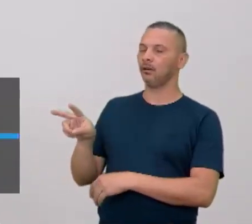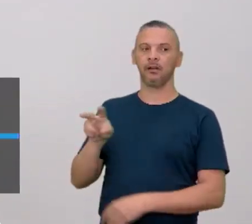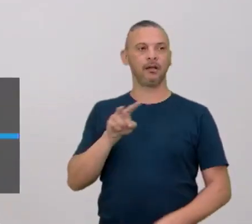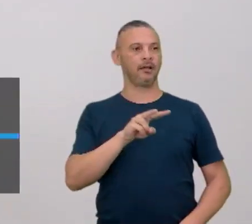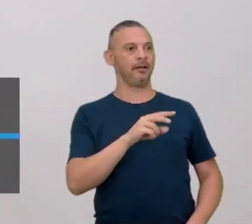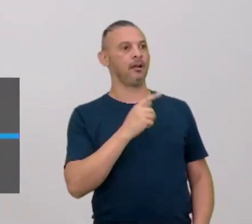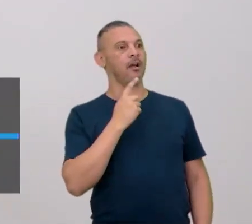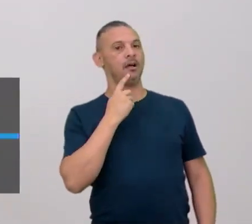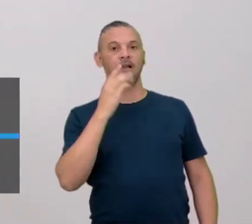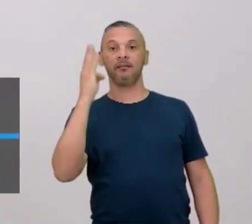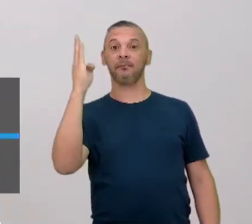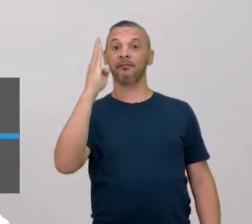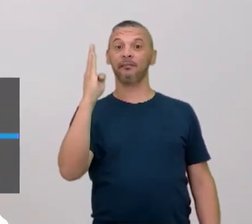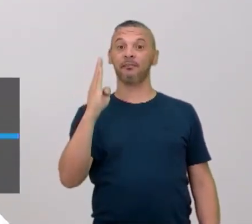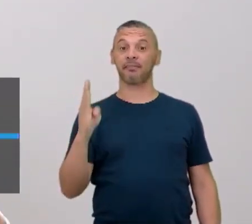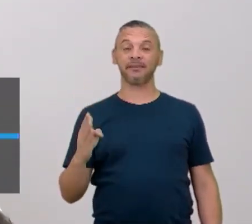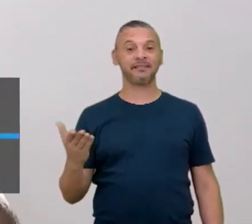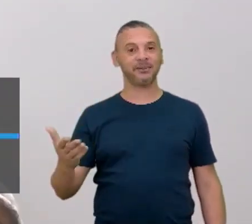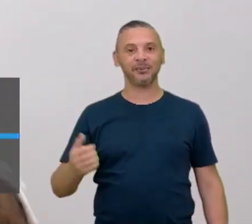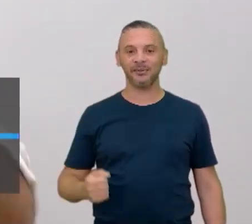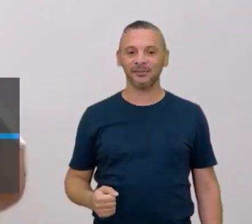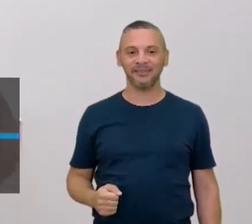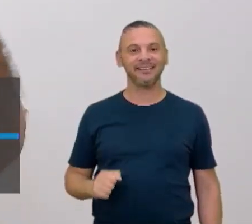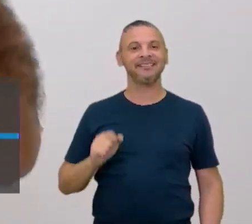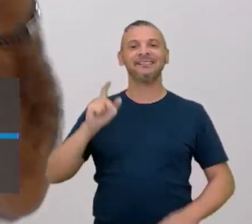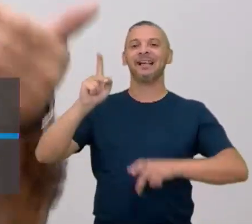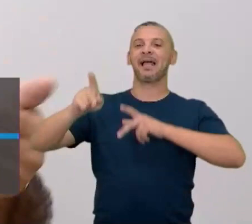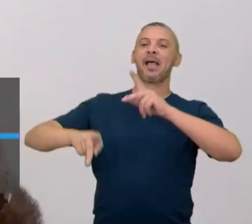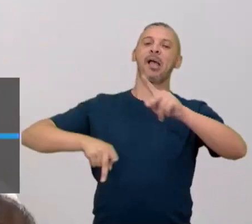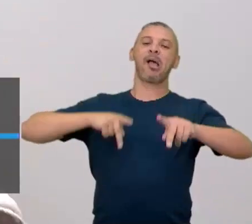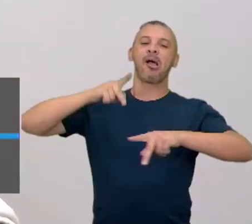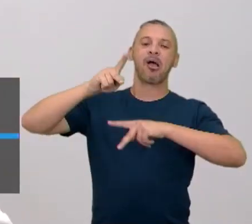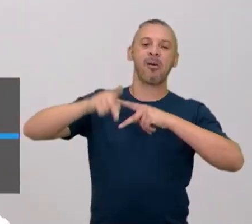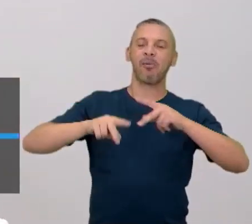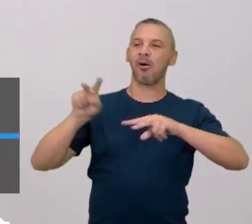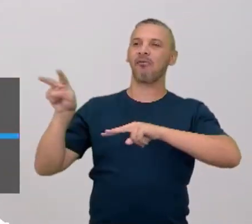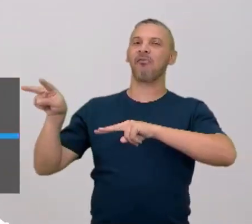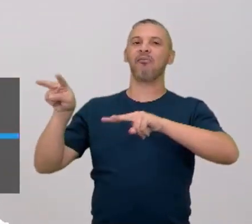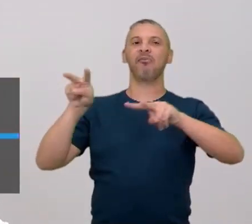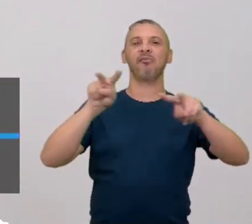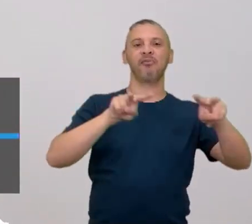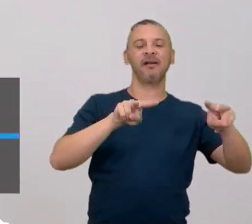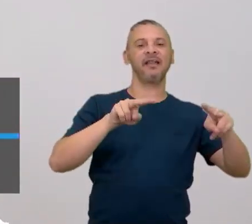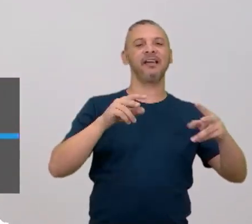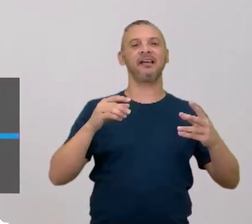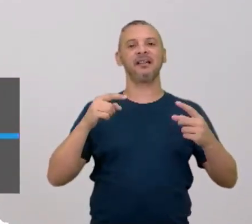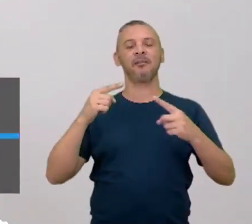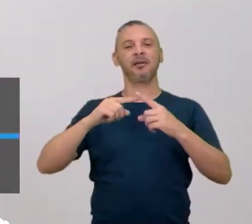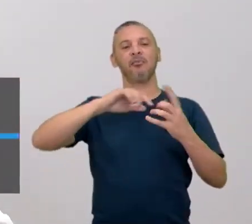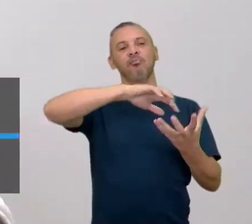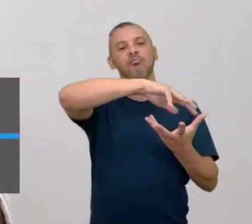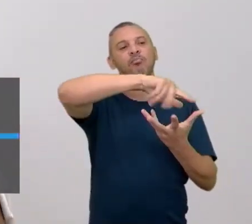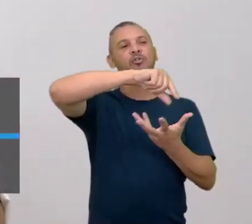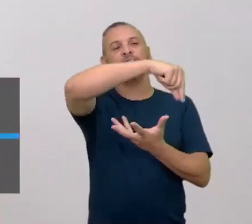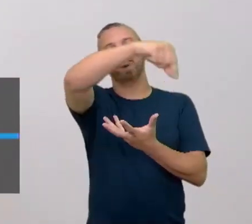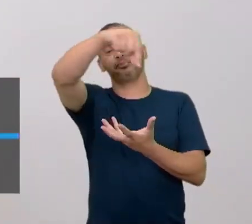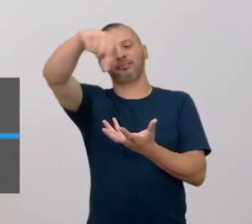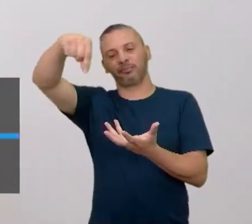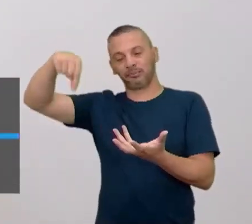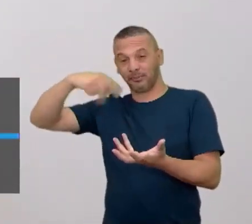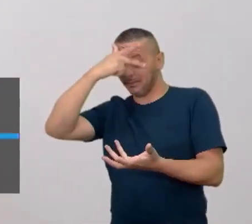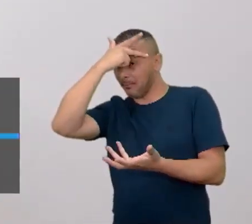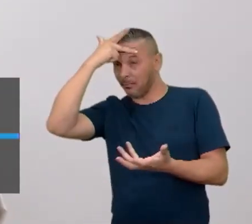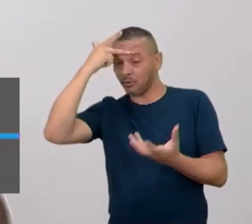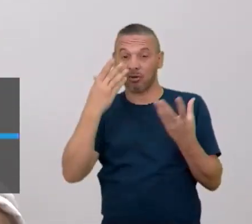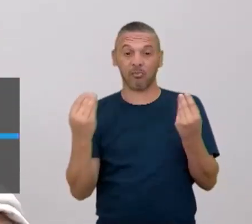Brasil. Sim. O que para os povos agora está acontecendo em virtude do processo de globalização, que eles entendem como